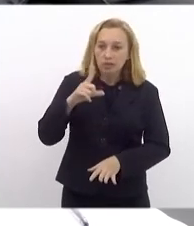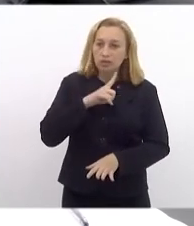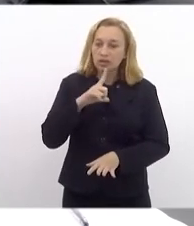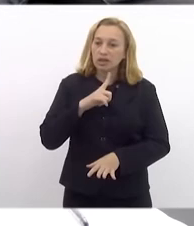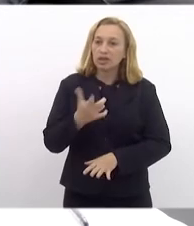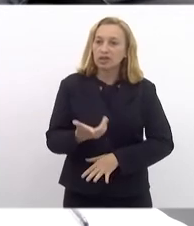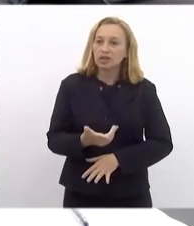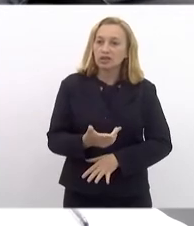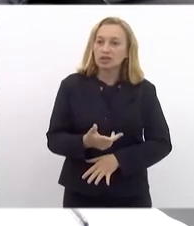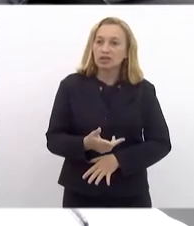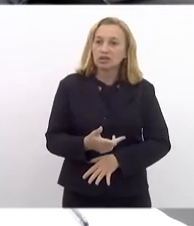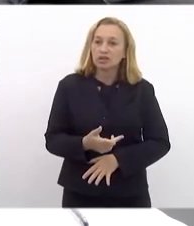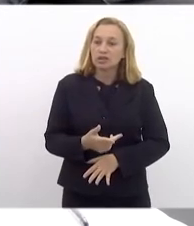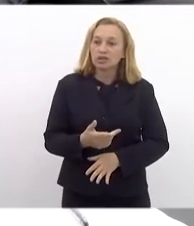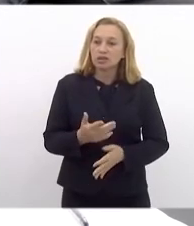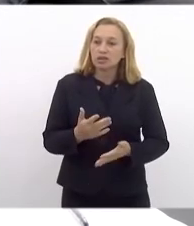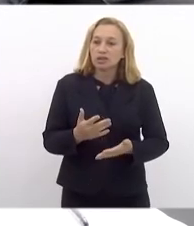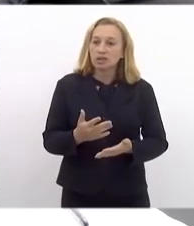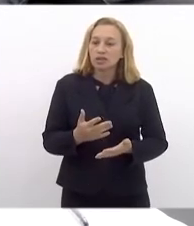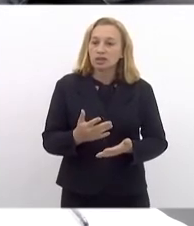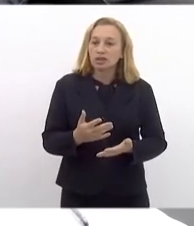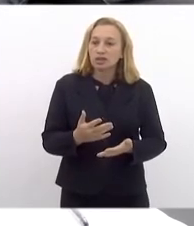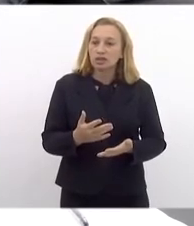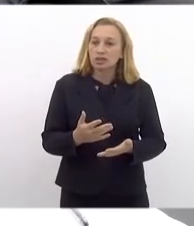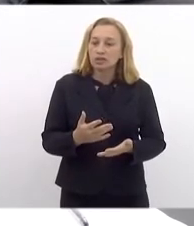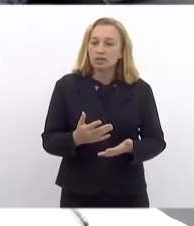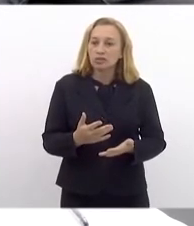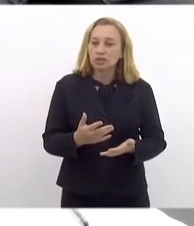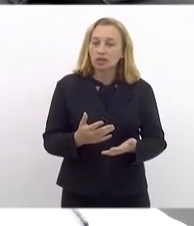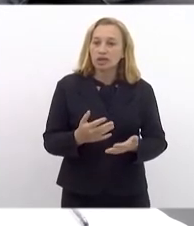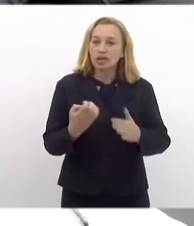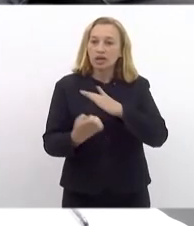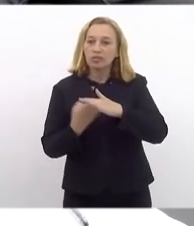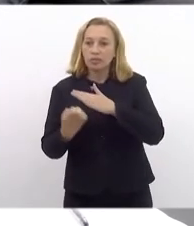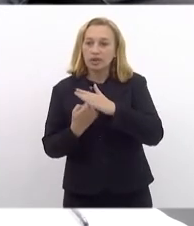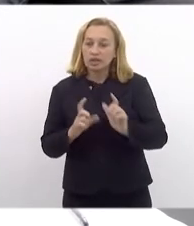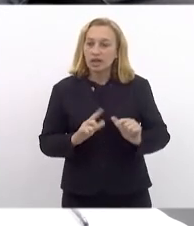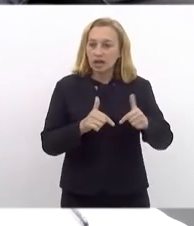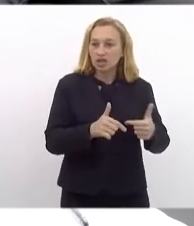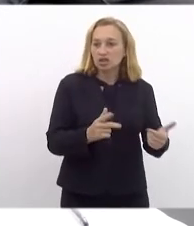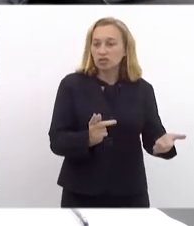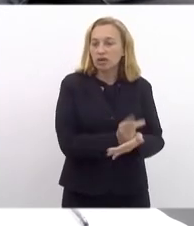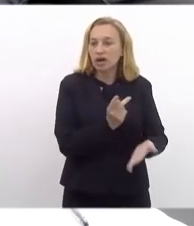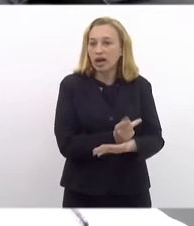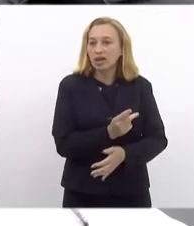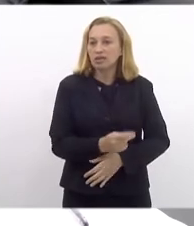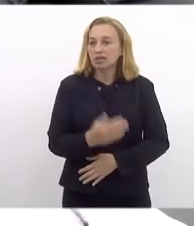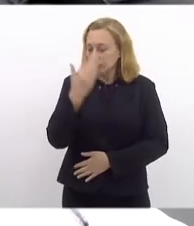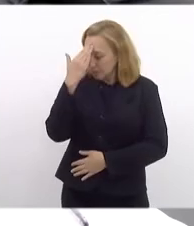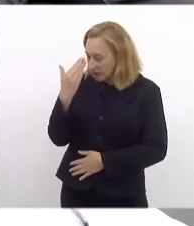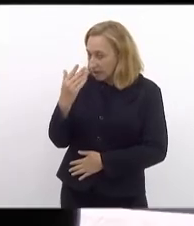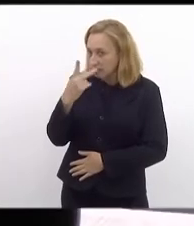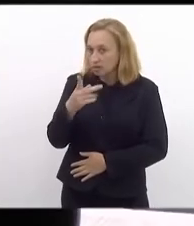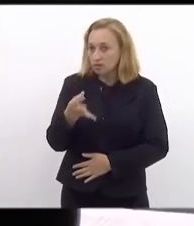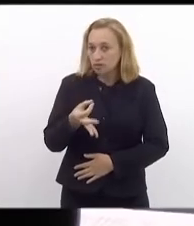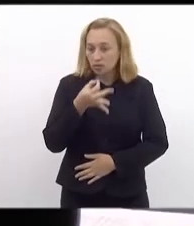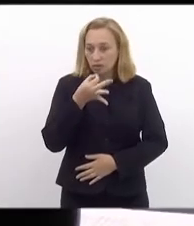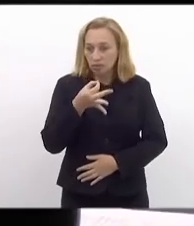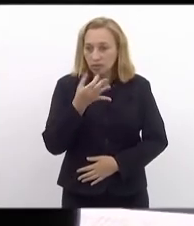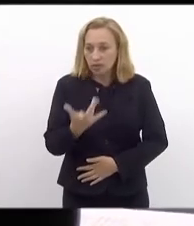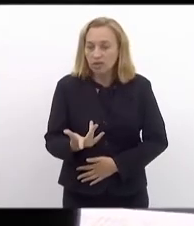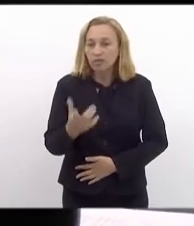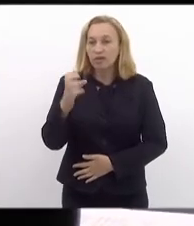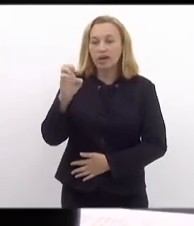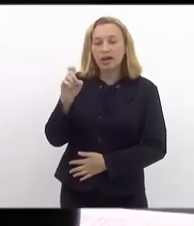incentivar alguma empresa que eu não tenho sofrendo na tragédia toda essa era minha ponderação agradeço arroz e o Edson